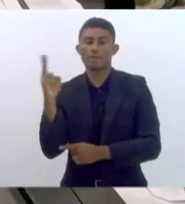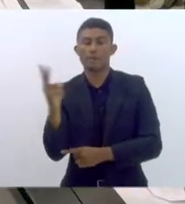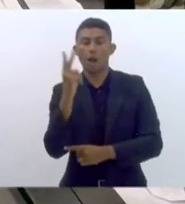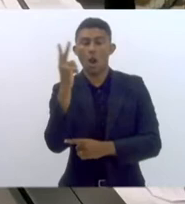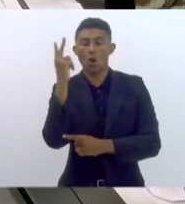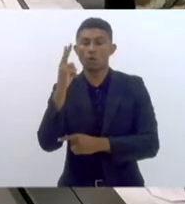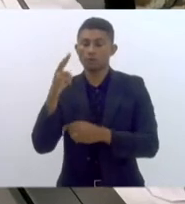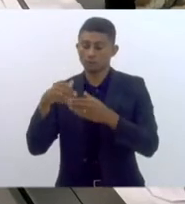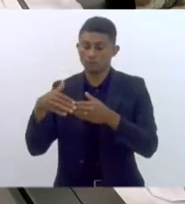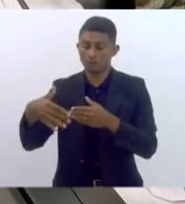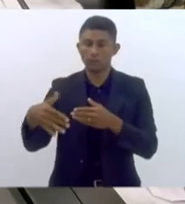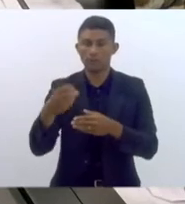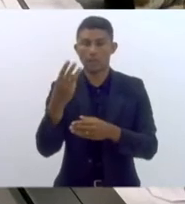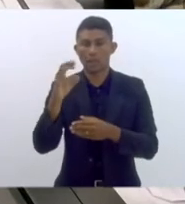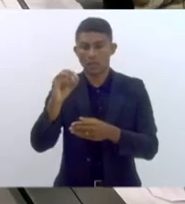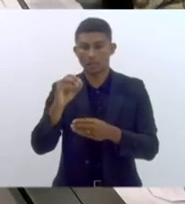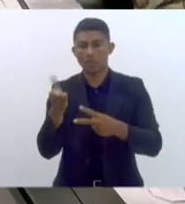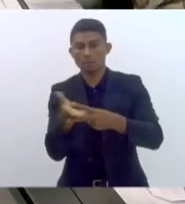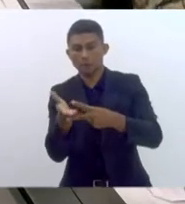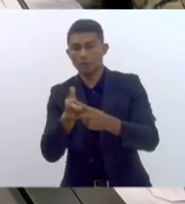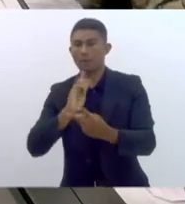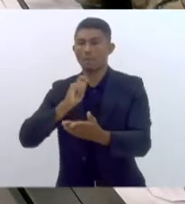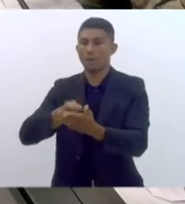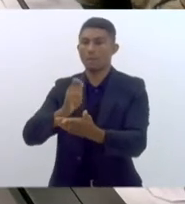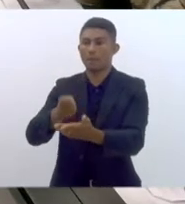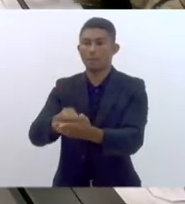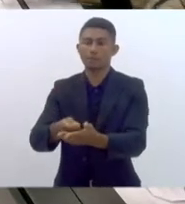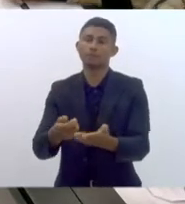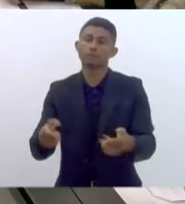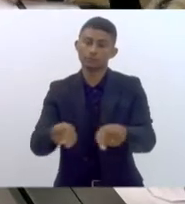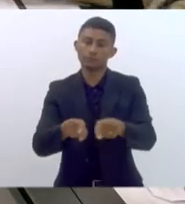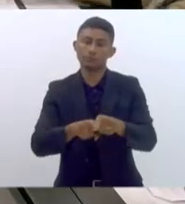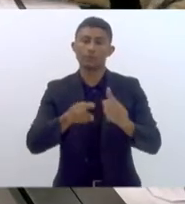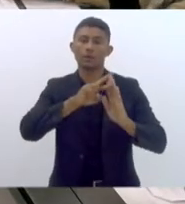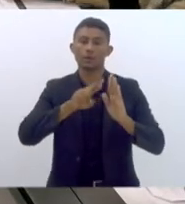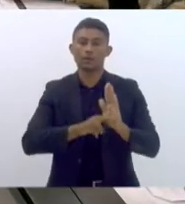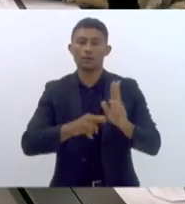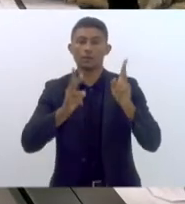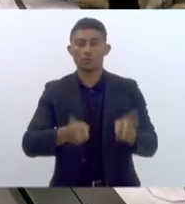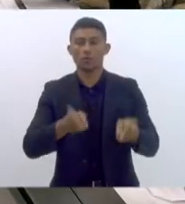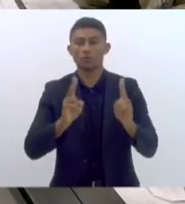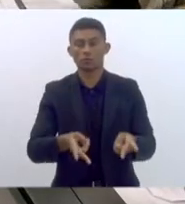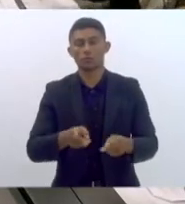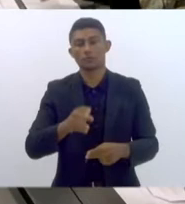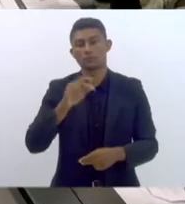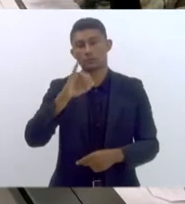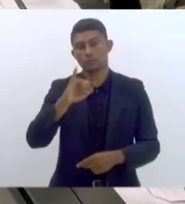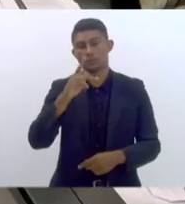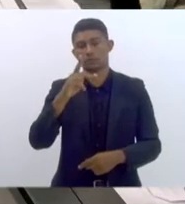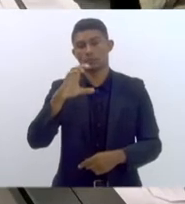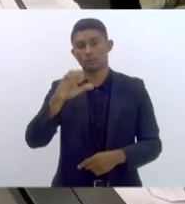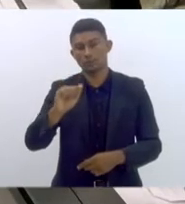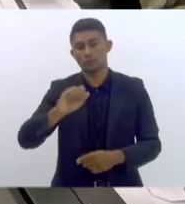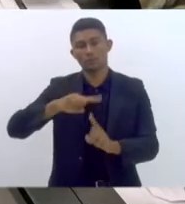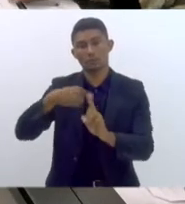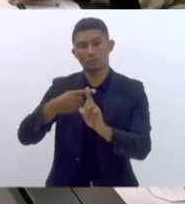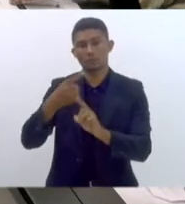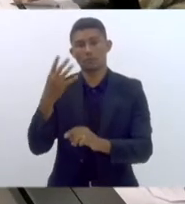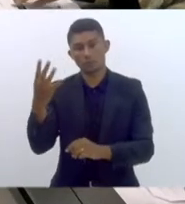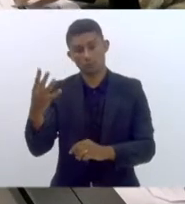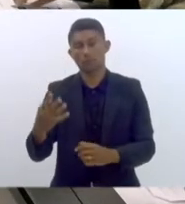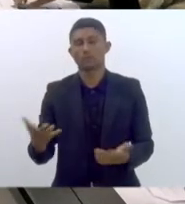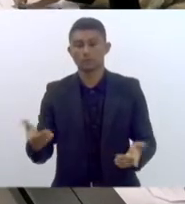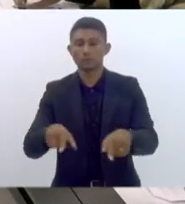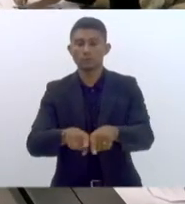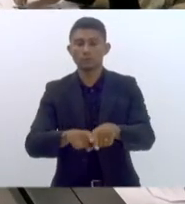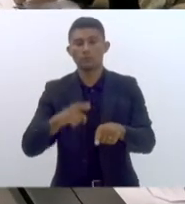a mesma. Então, também é IPCA mais 4, teto Selic. Então, vamos aproveitar para escrever aqui. Só vai sair desse contrato e vai para outro.